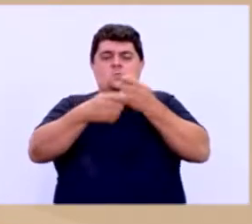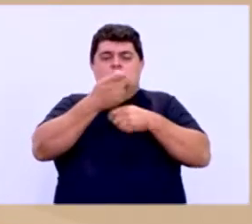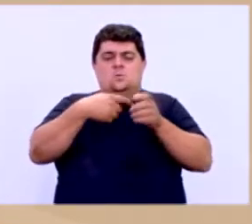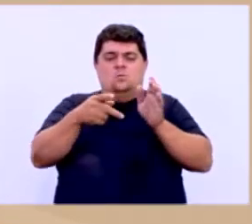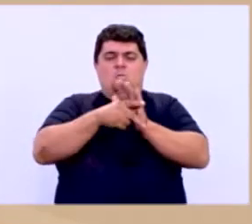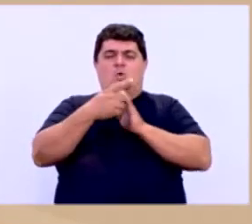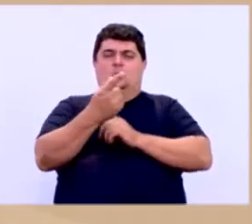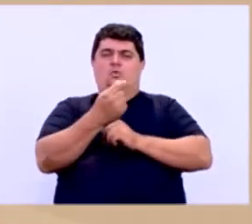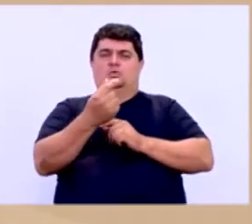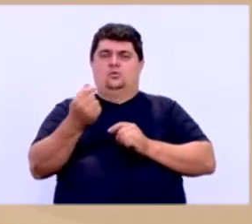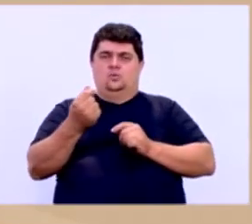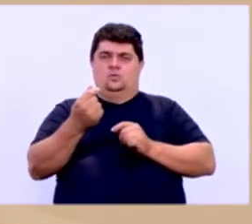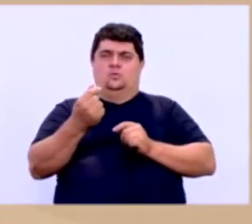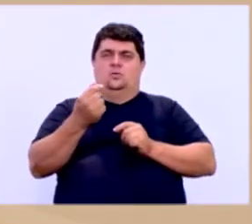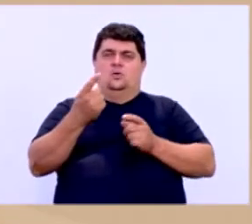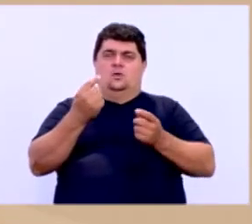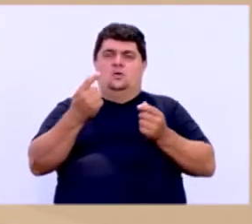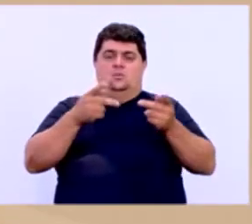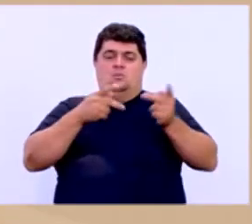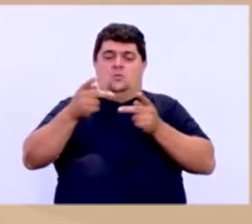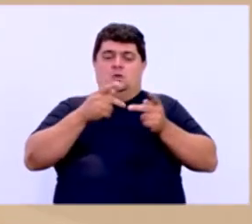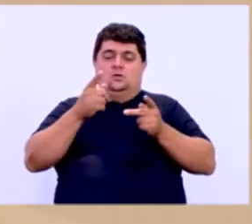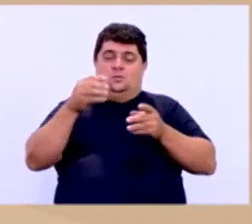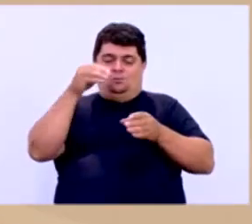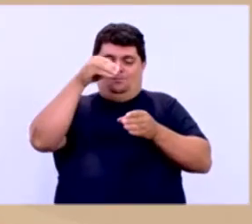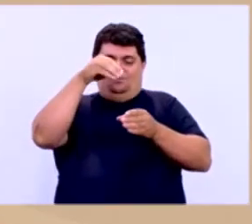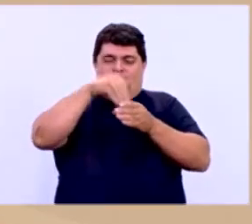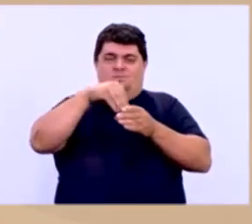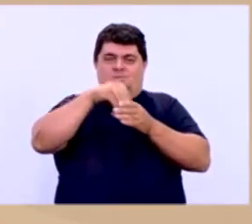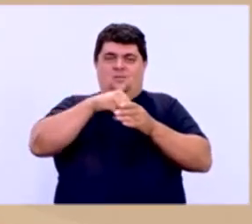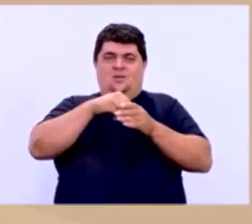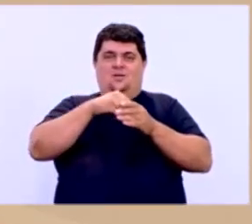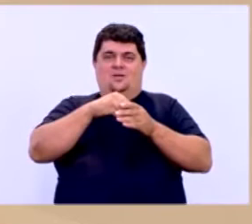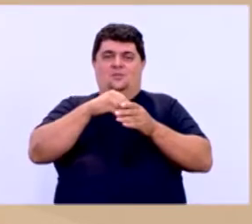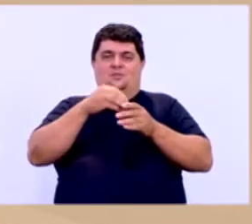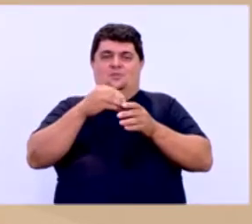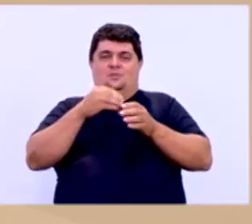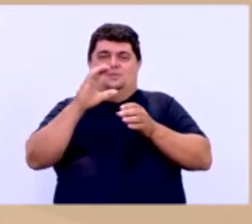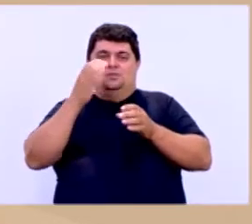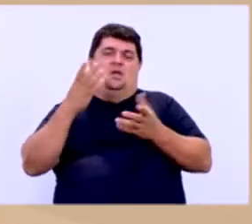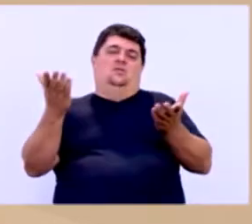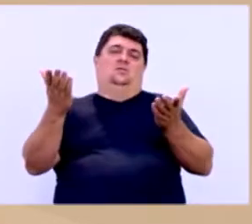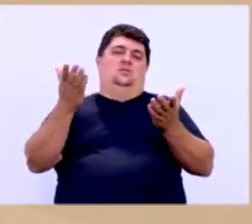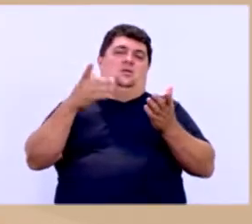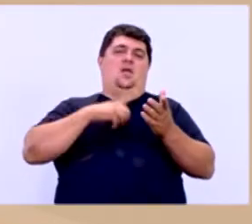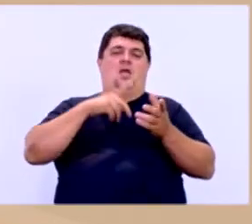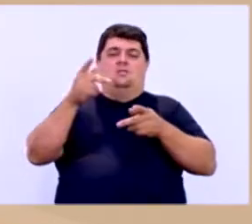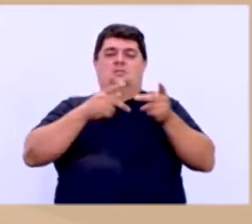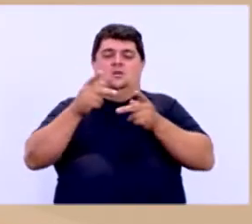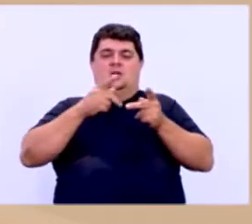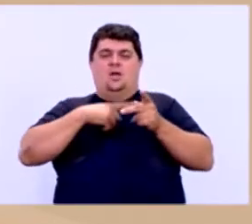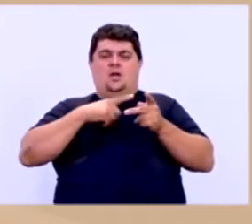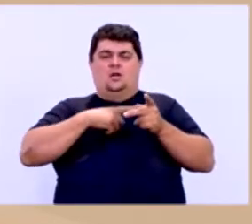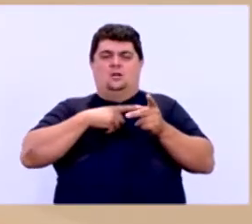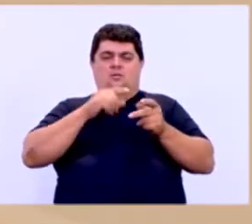dinheiro. Então o planejamento financeiro está dentro dessa arte, né? Planejamento é você montar um